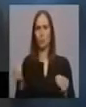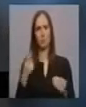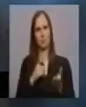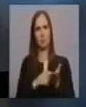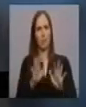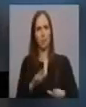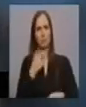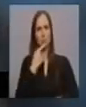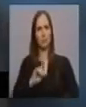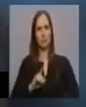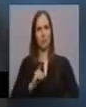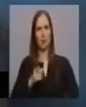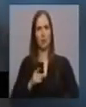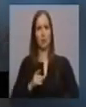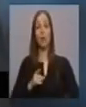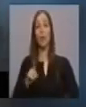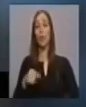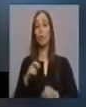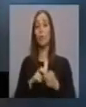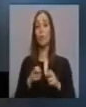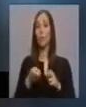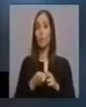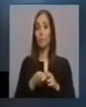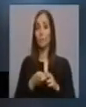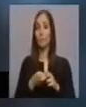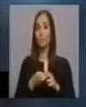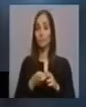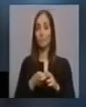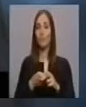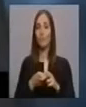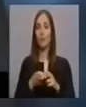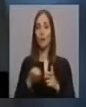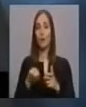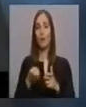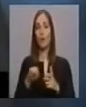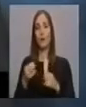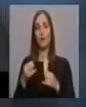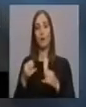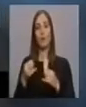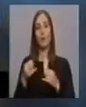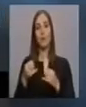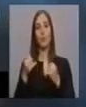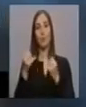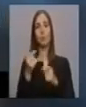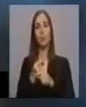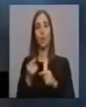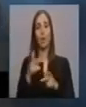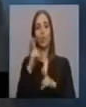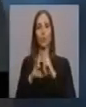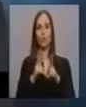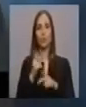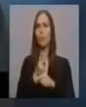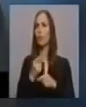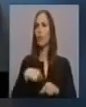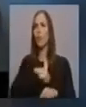sido muita curva é montante é indústria porque o carro o que nós temos é uma grande oferta por que é que nós portugueses